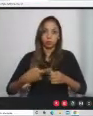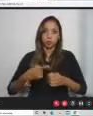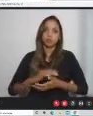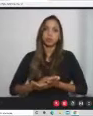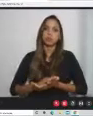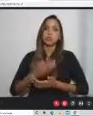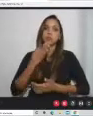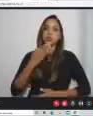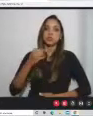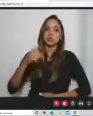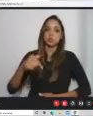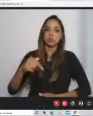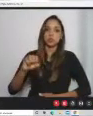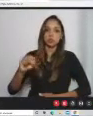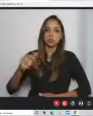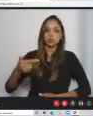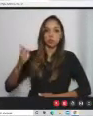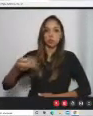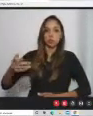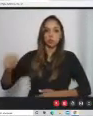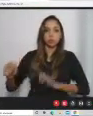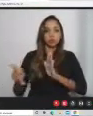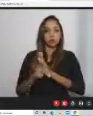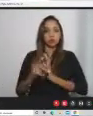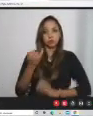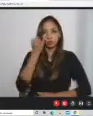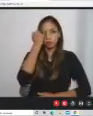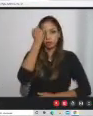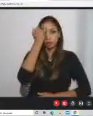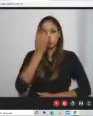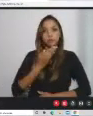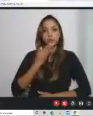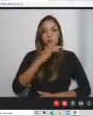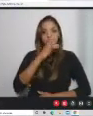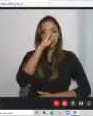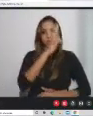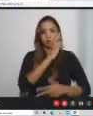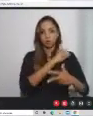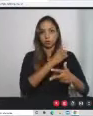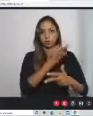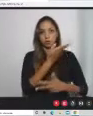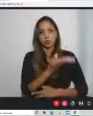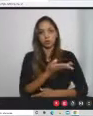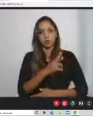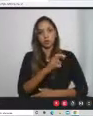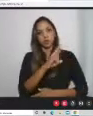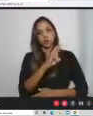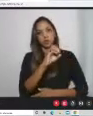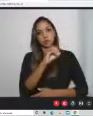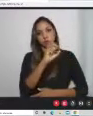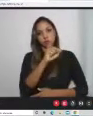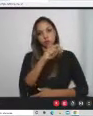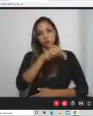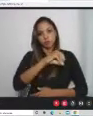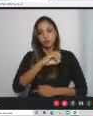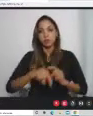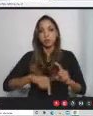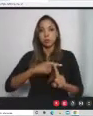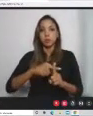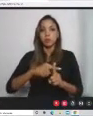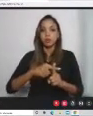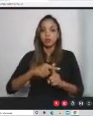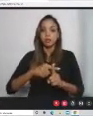782/2021. Vereador Irani Guedes indica ao chefe do Executivo Municipal, excelentíssimo senhor Rosano Taveira da Cunha, extensivo à Secretaria Municipal de